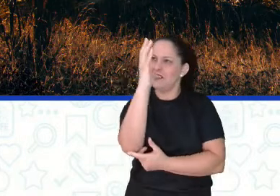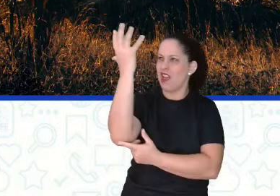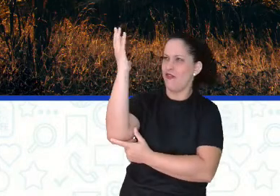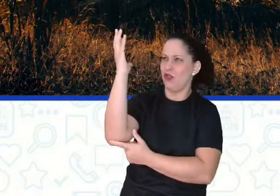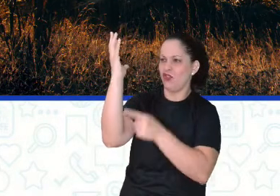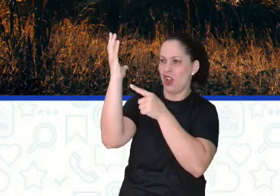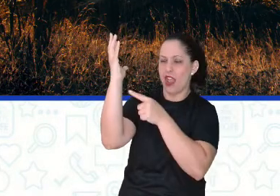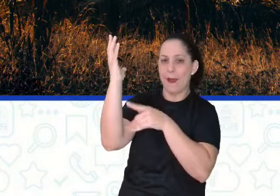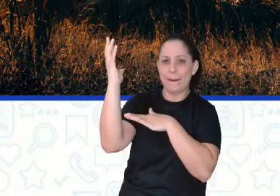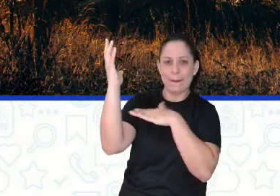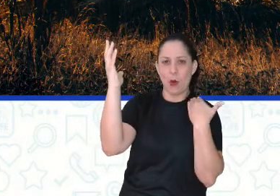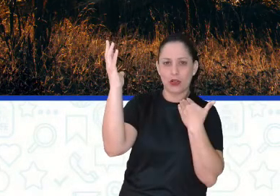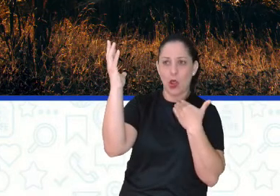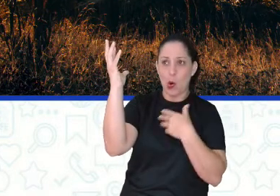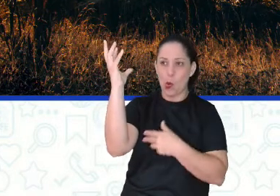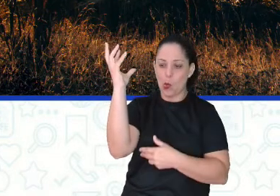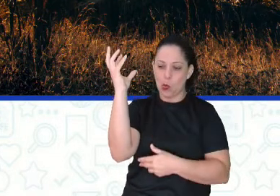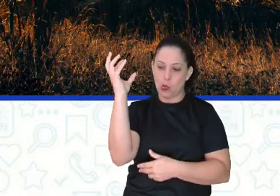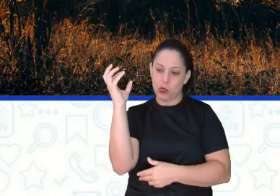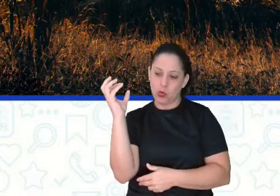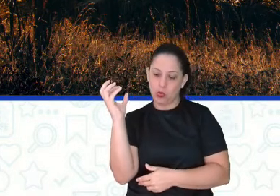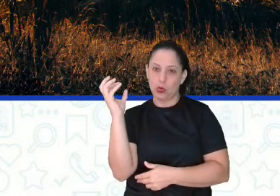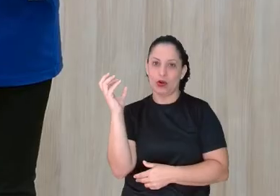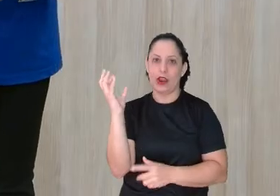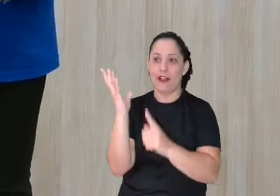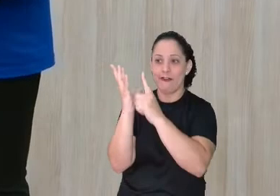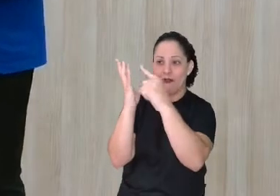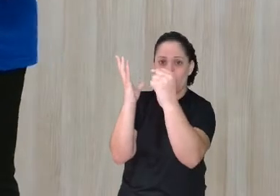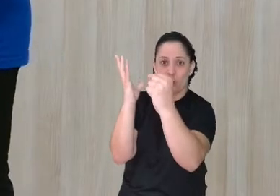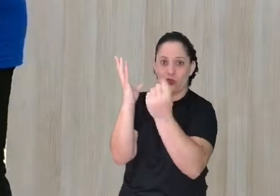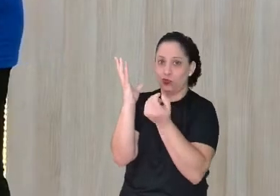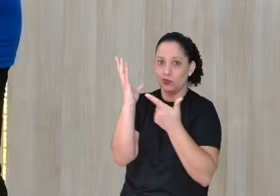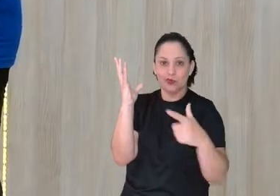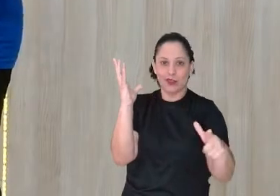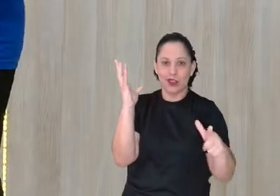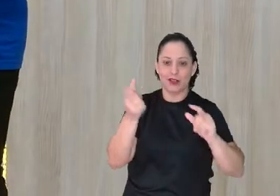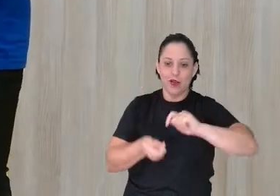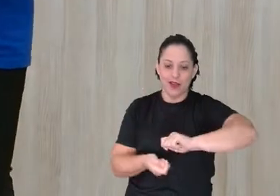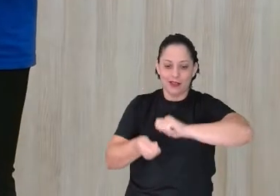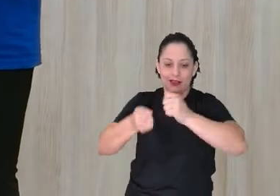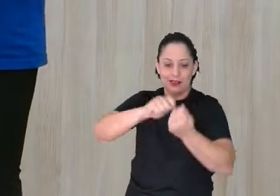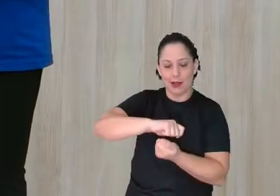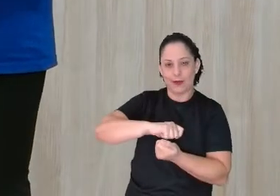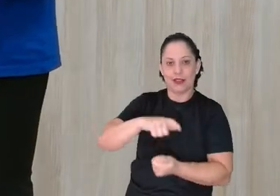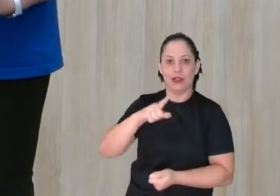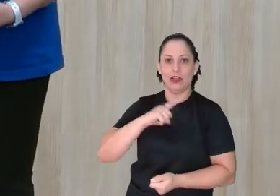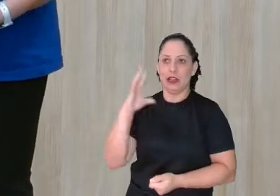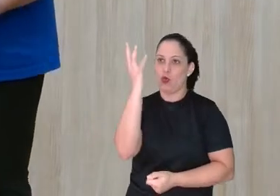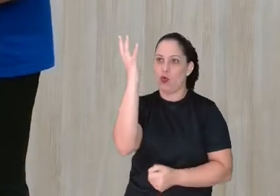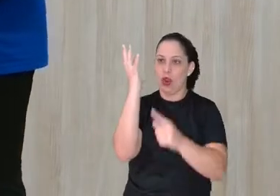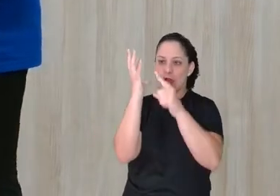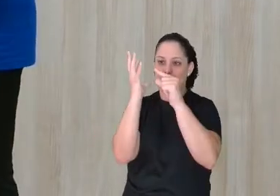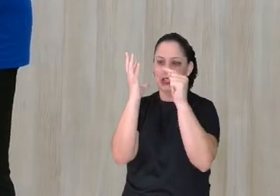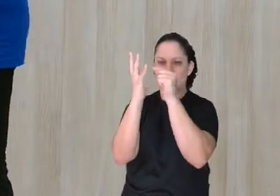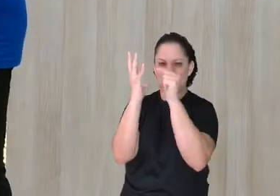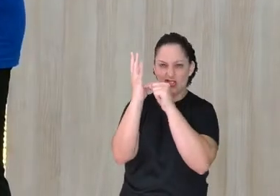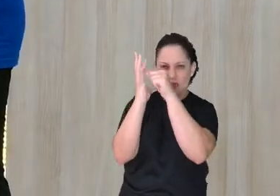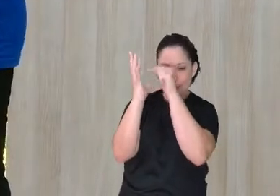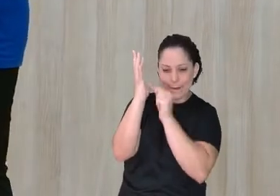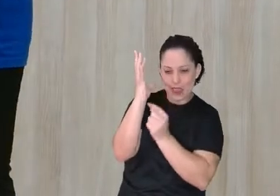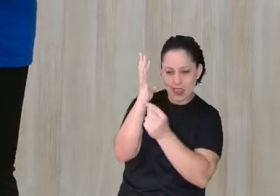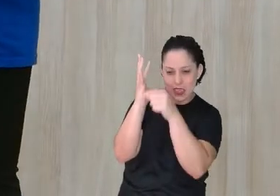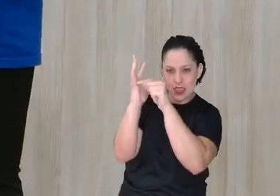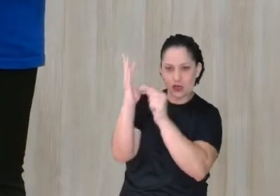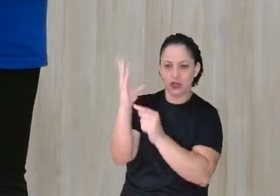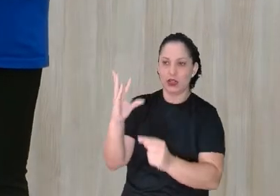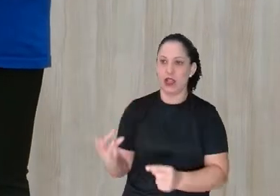por falta de folhas. E aí existe toda uma adaptação de espinhos que fazem a fotossíntese, né? E de